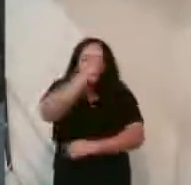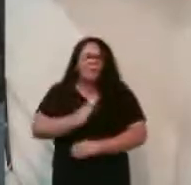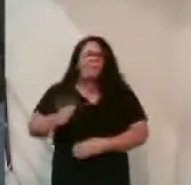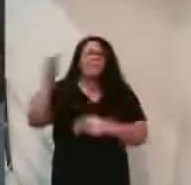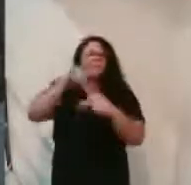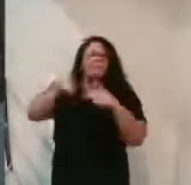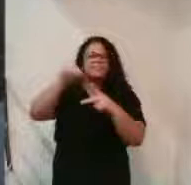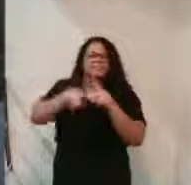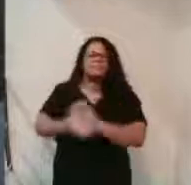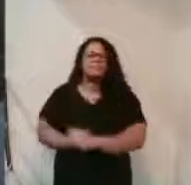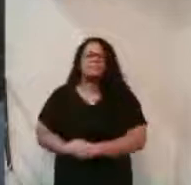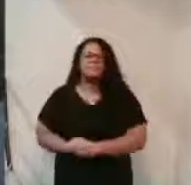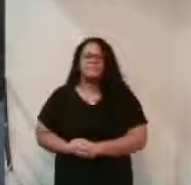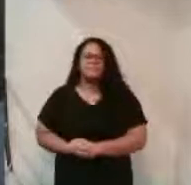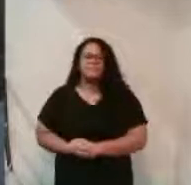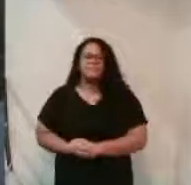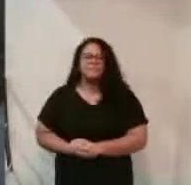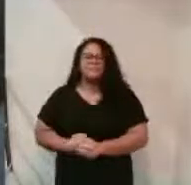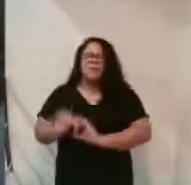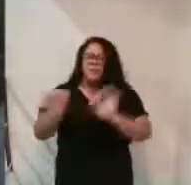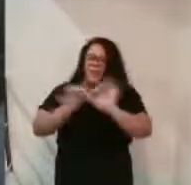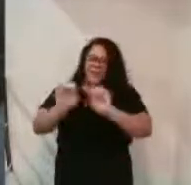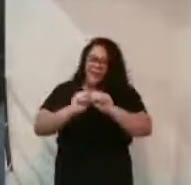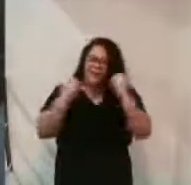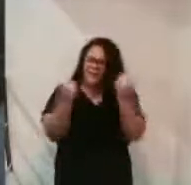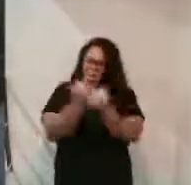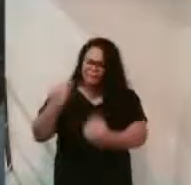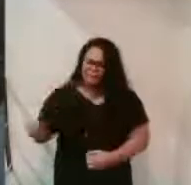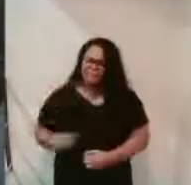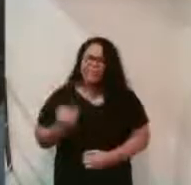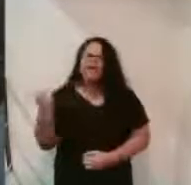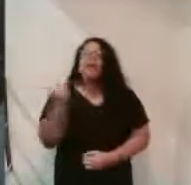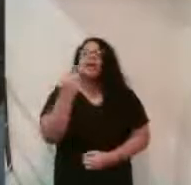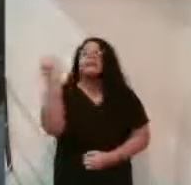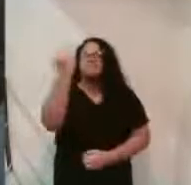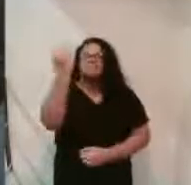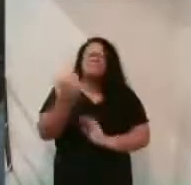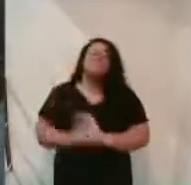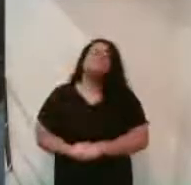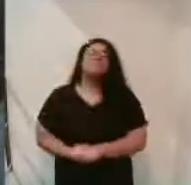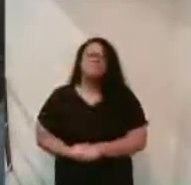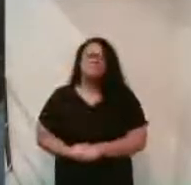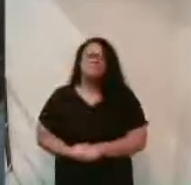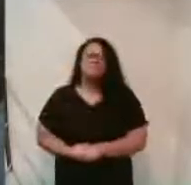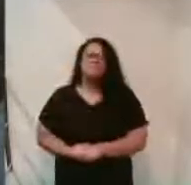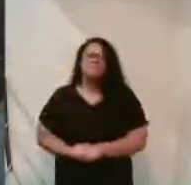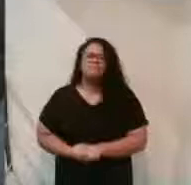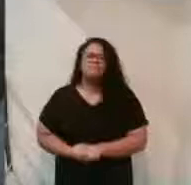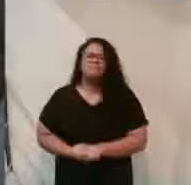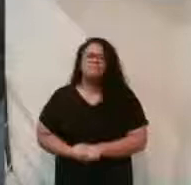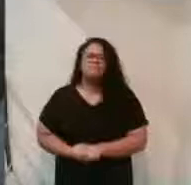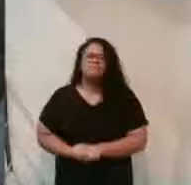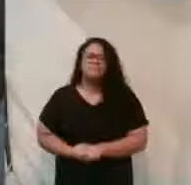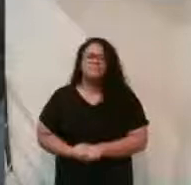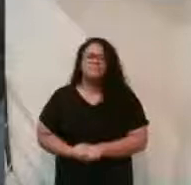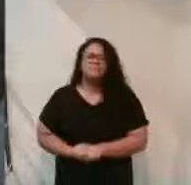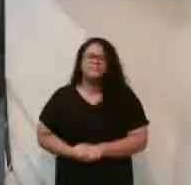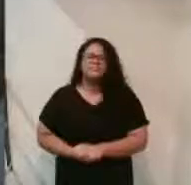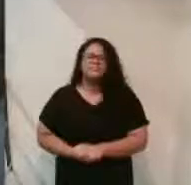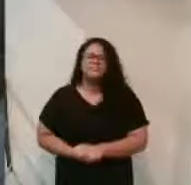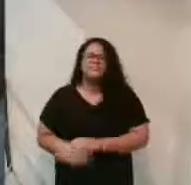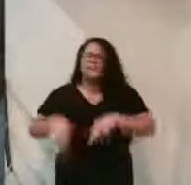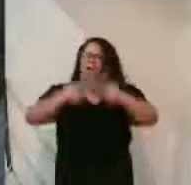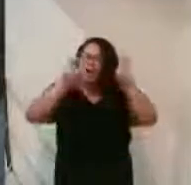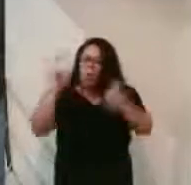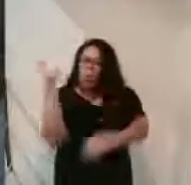do Meio Ambiente, esse seminário tão importante para tratarmos de algo que urge hoje, que é